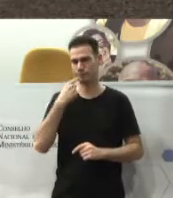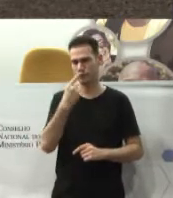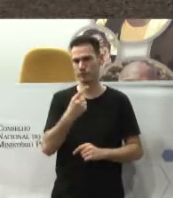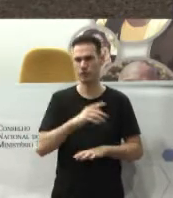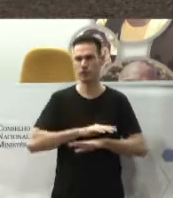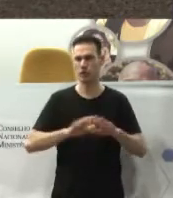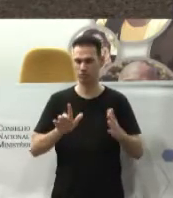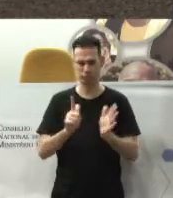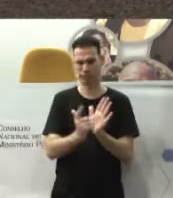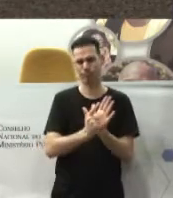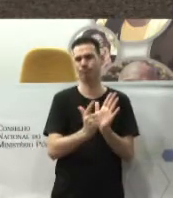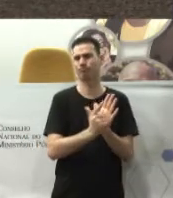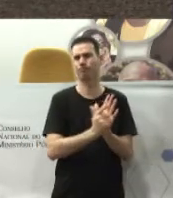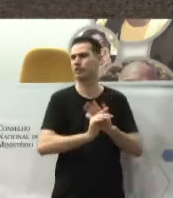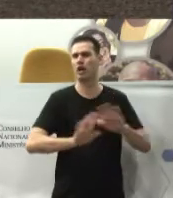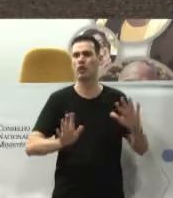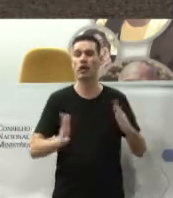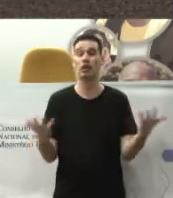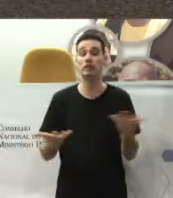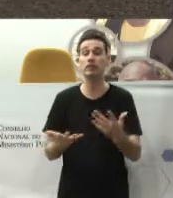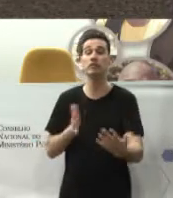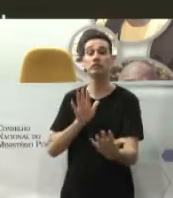pelo papel, ia ser por audiências.